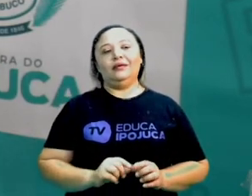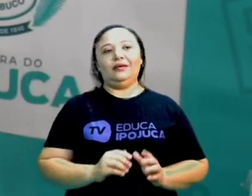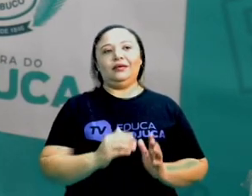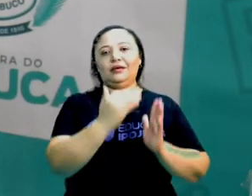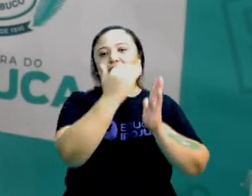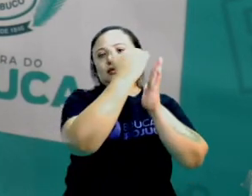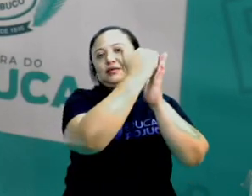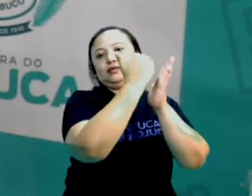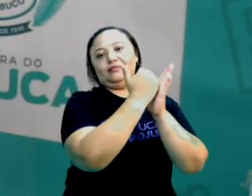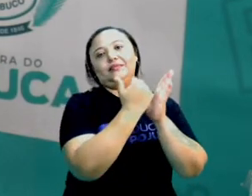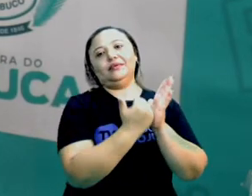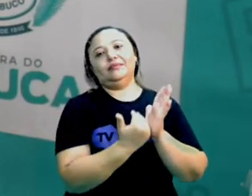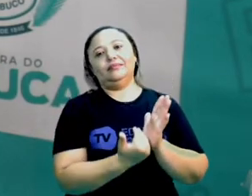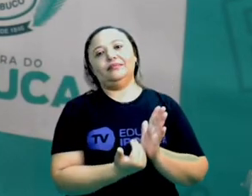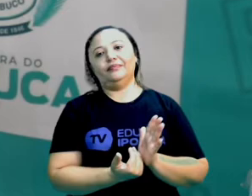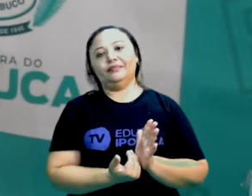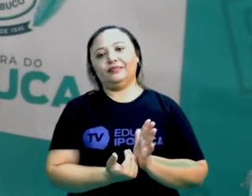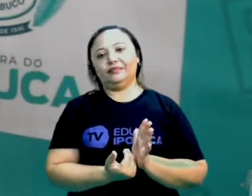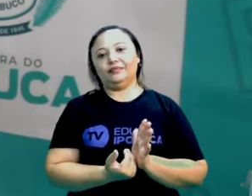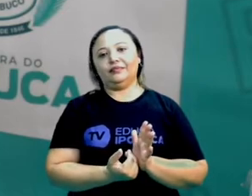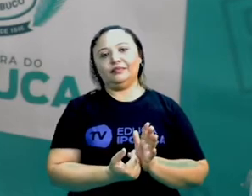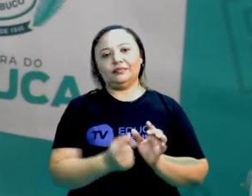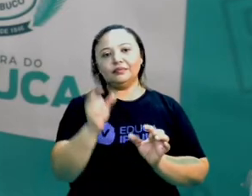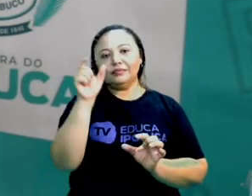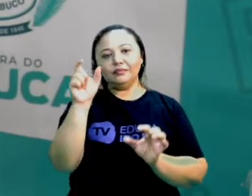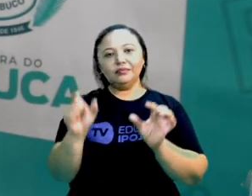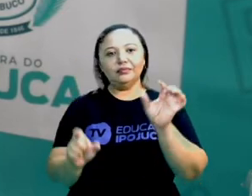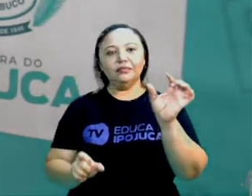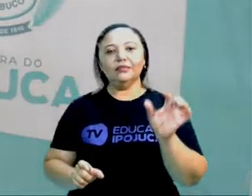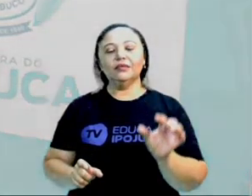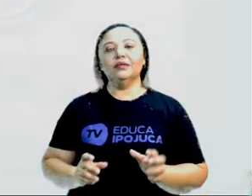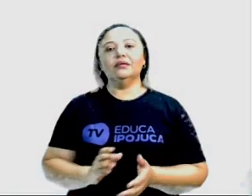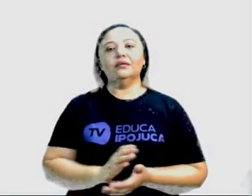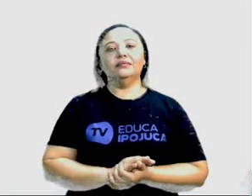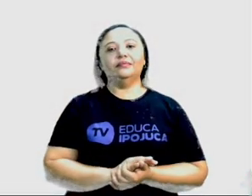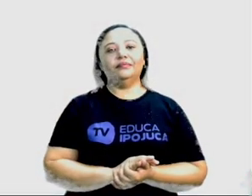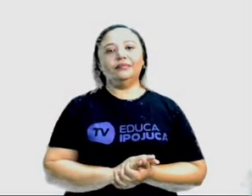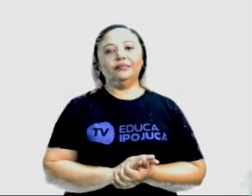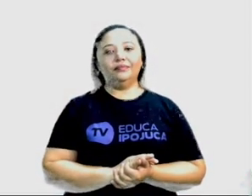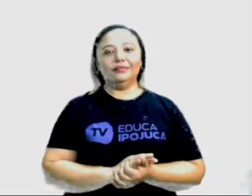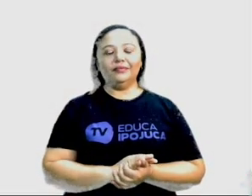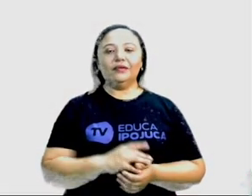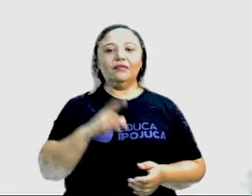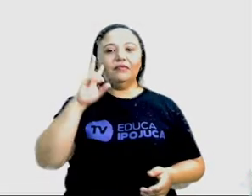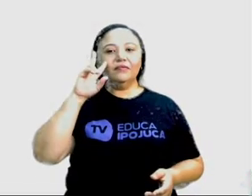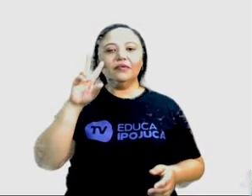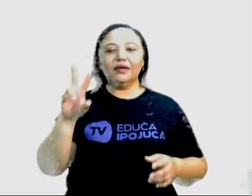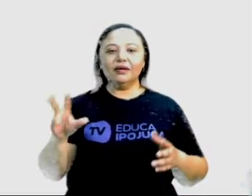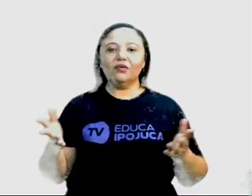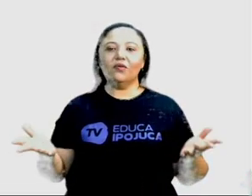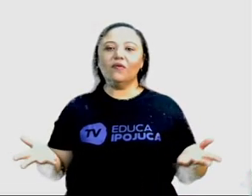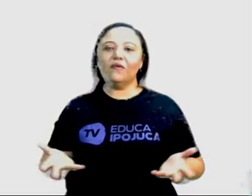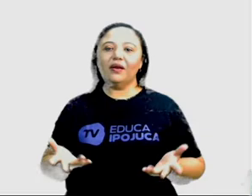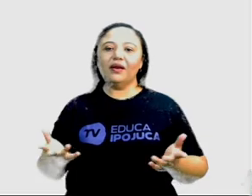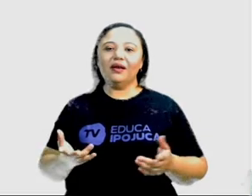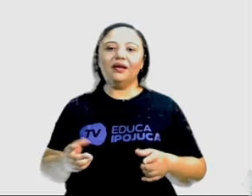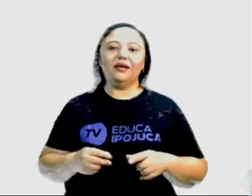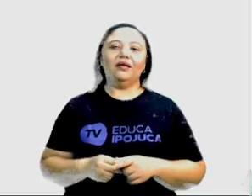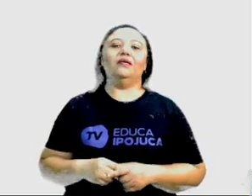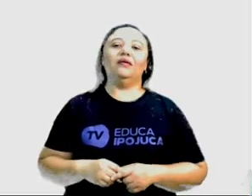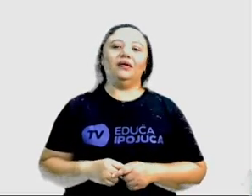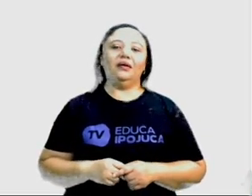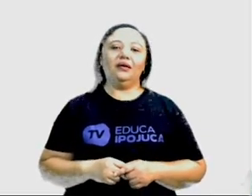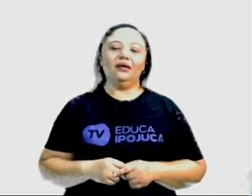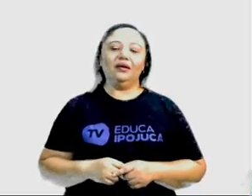tentando melhorar, né? Sempre. Vamos ver agora o nosso gráfico de pizza, que você pode optar por ele